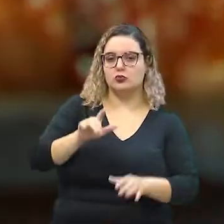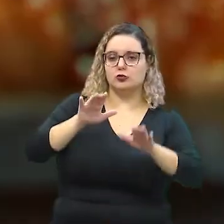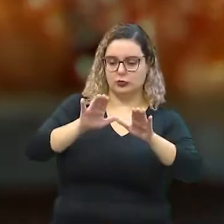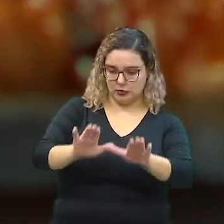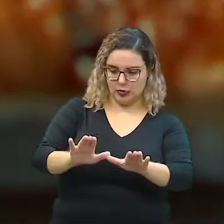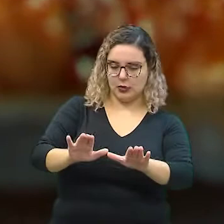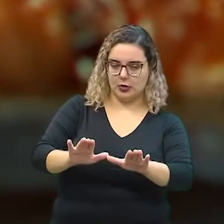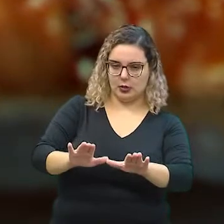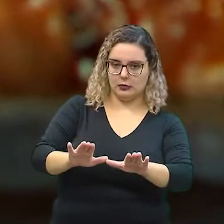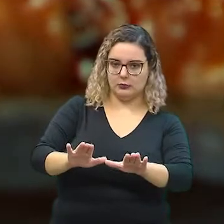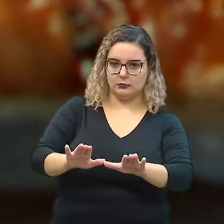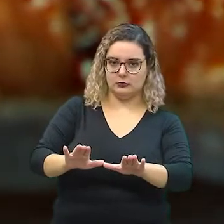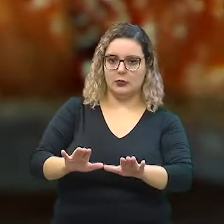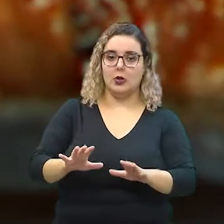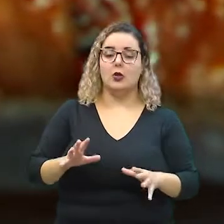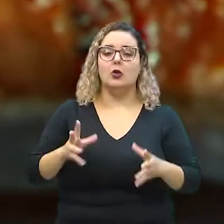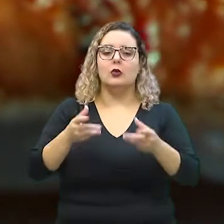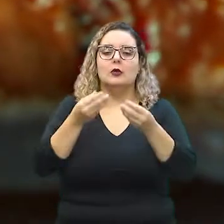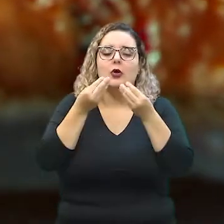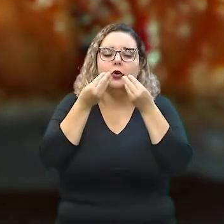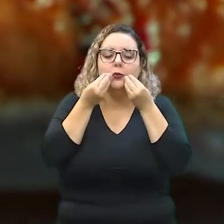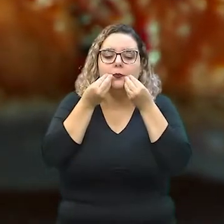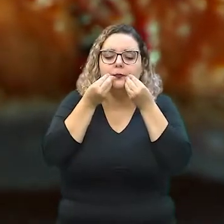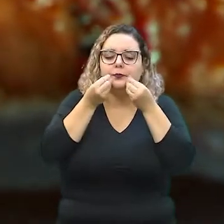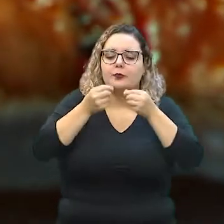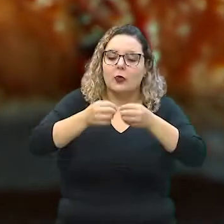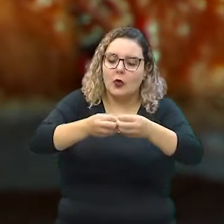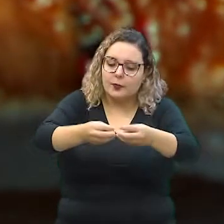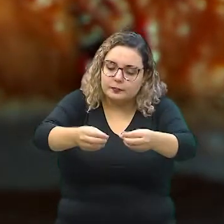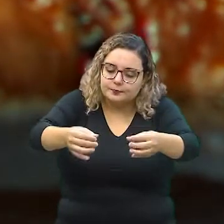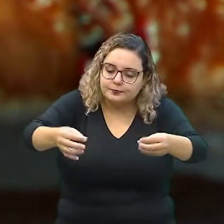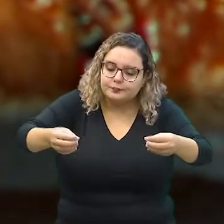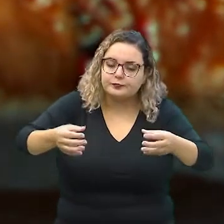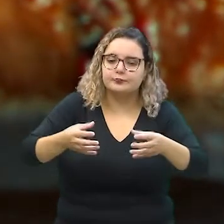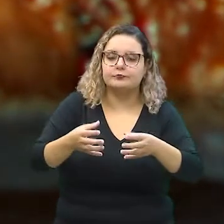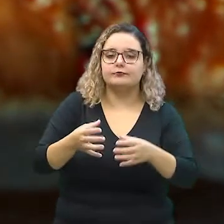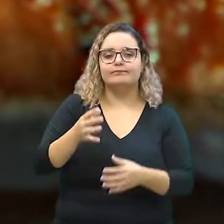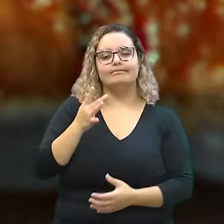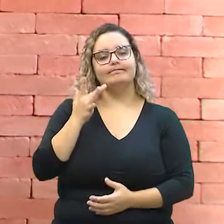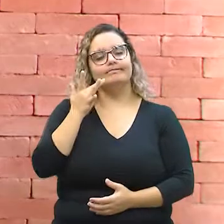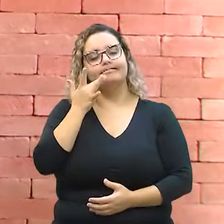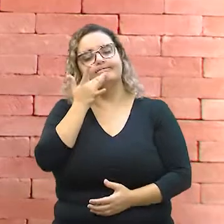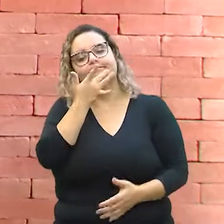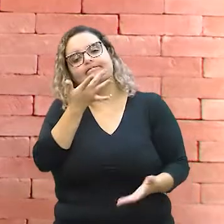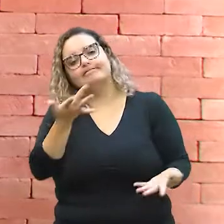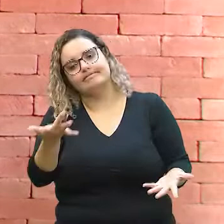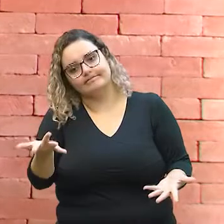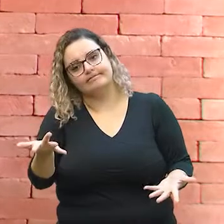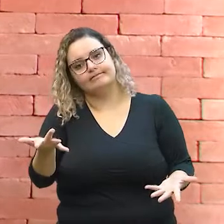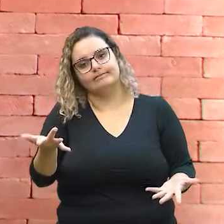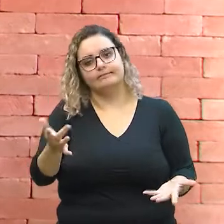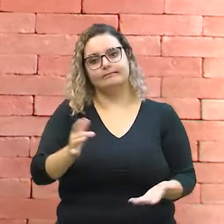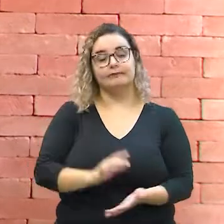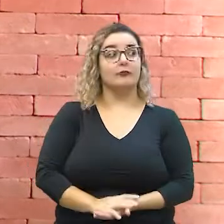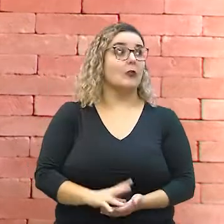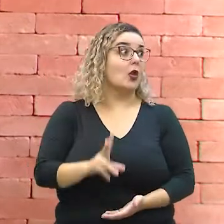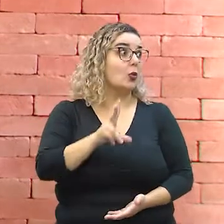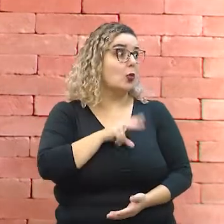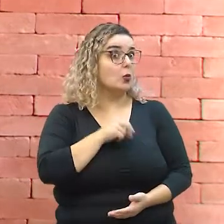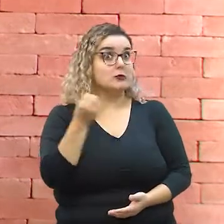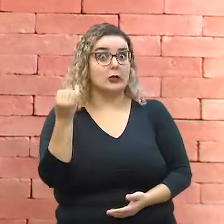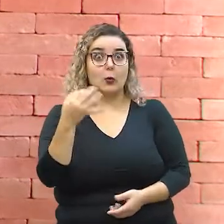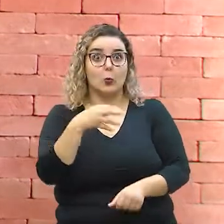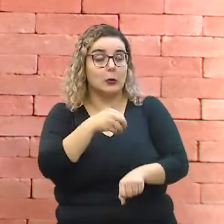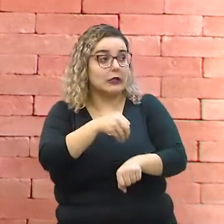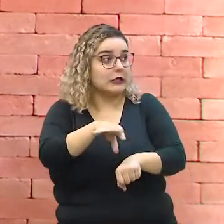você deixa ela lá, todos esses sucos vão se distribuir na carne, ela vai ficar muito mais gostosa. E aí corta. Gente, olha quanta dica,